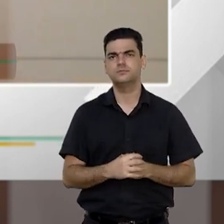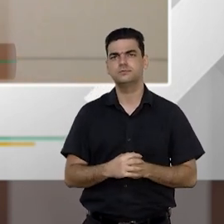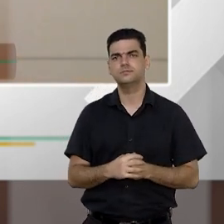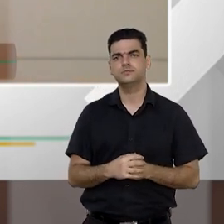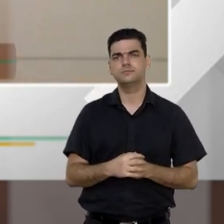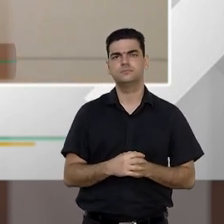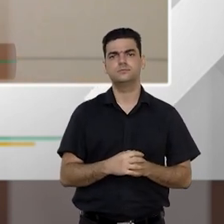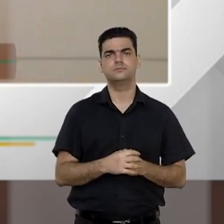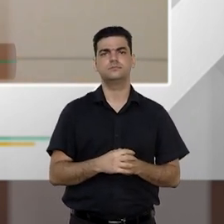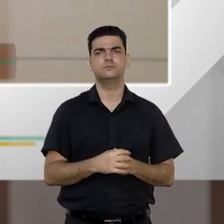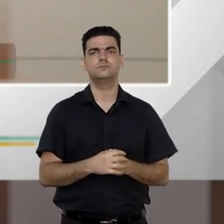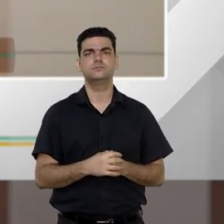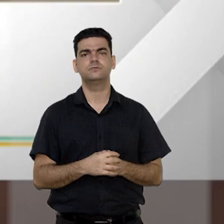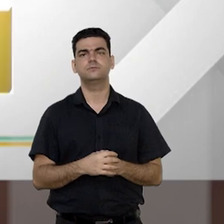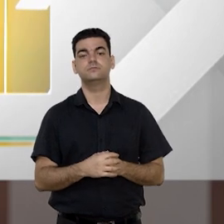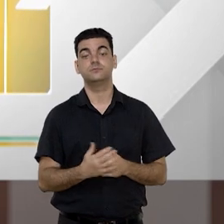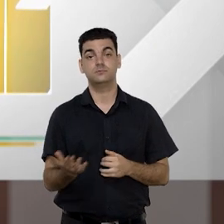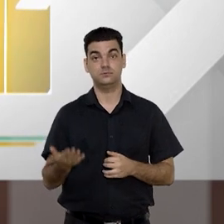foi explicado.